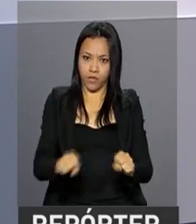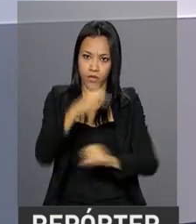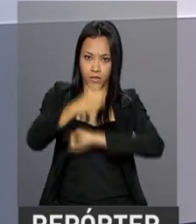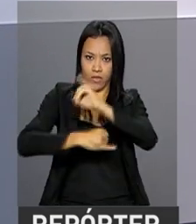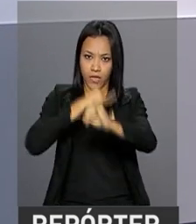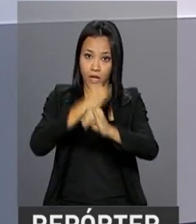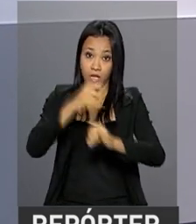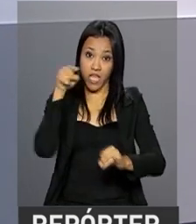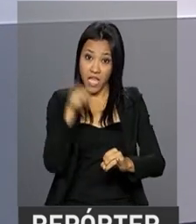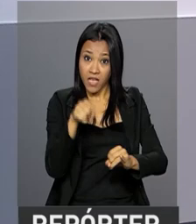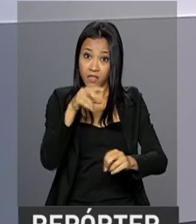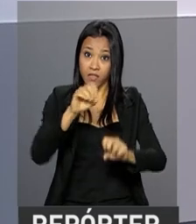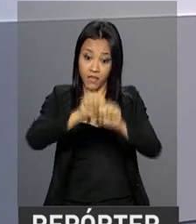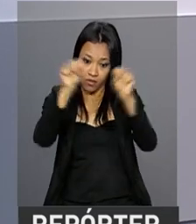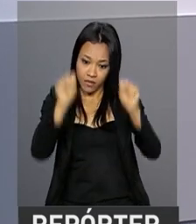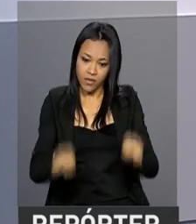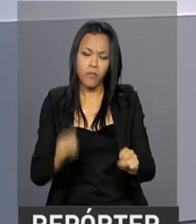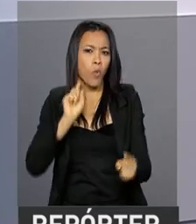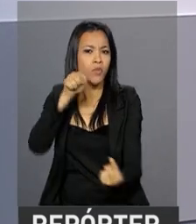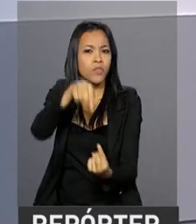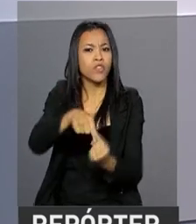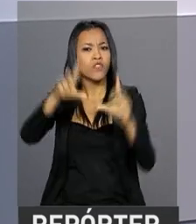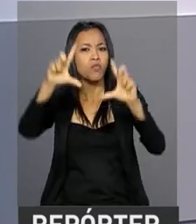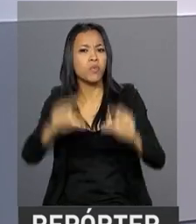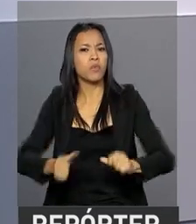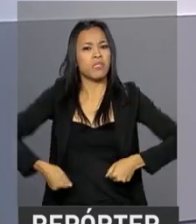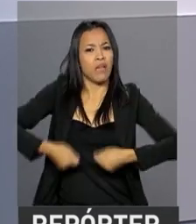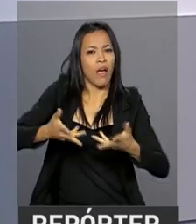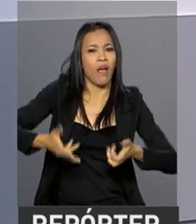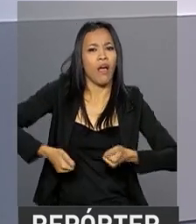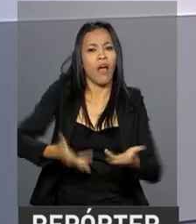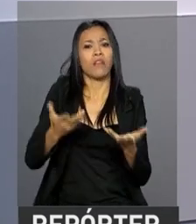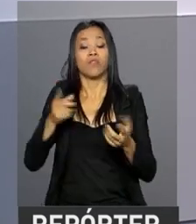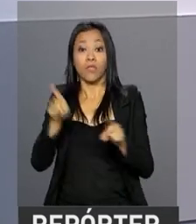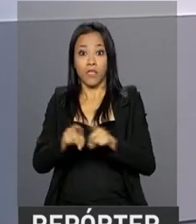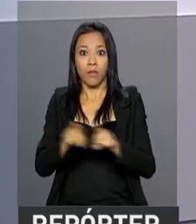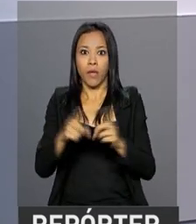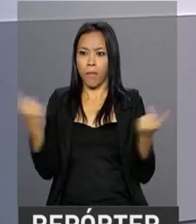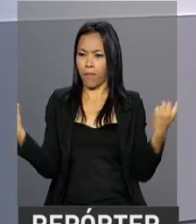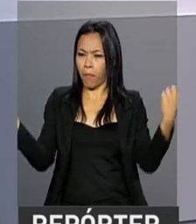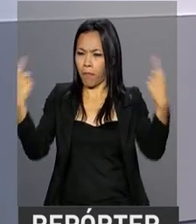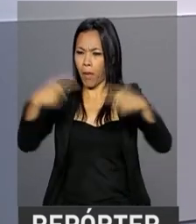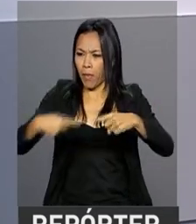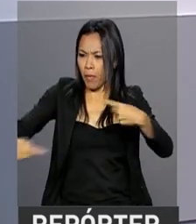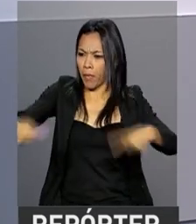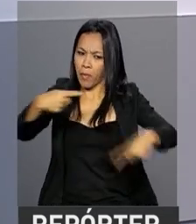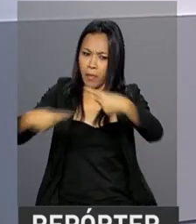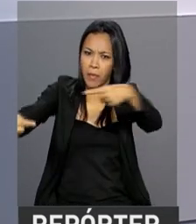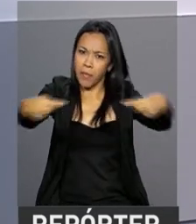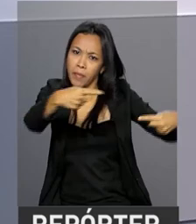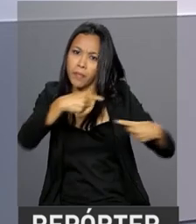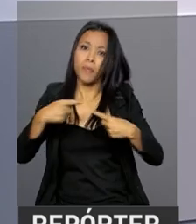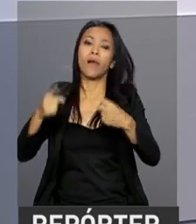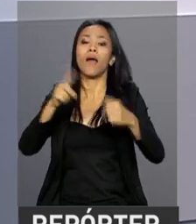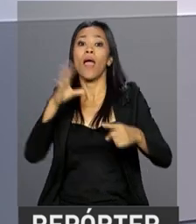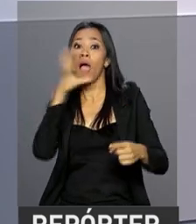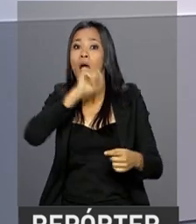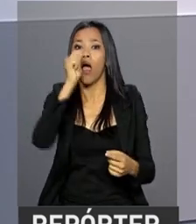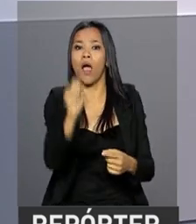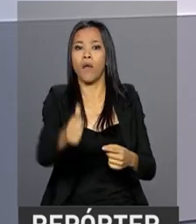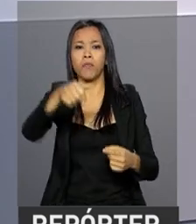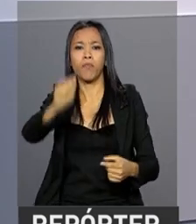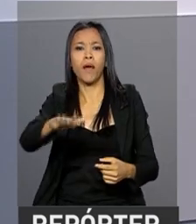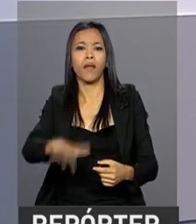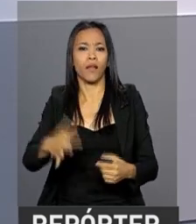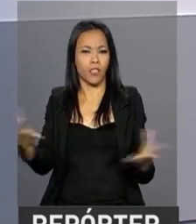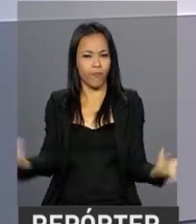sistema eletrônico que garante a diminuição de custo e aumenta a competitividade. A ideia é tornar todo o procedimento mais rápido,